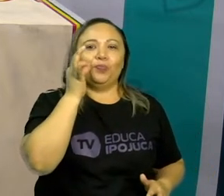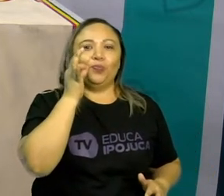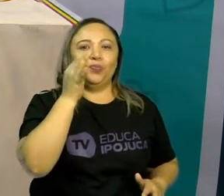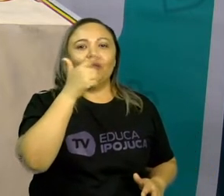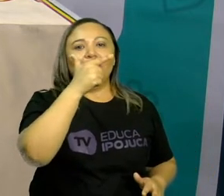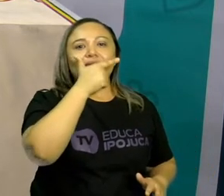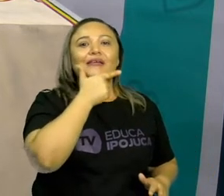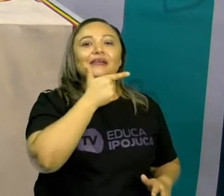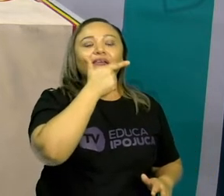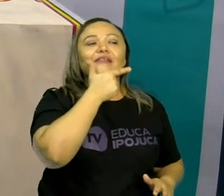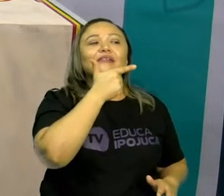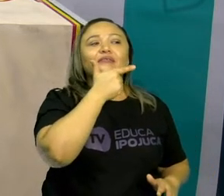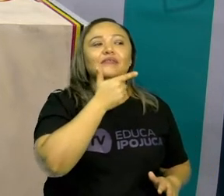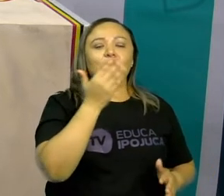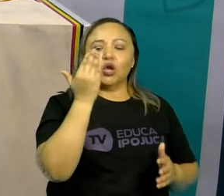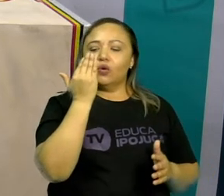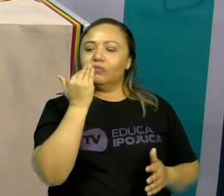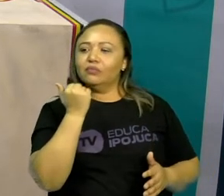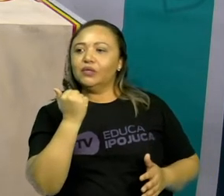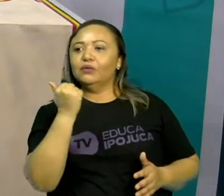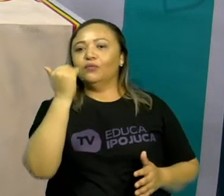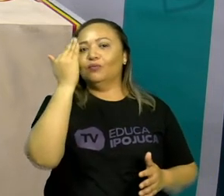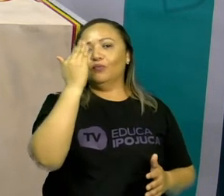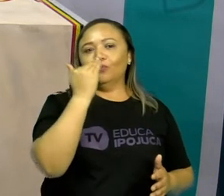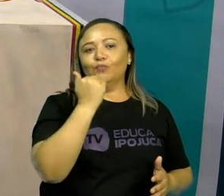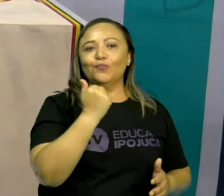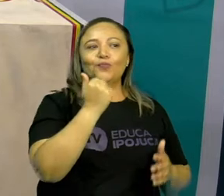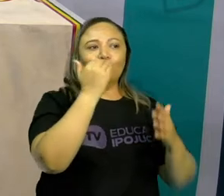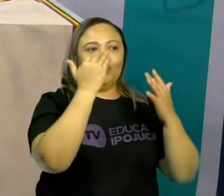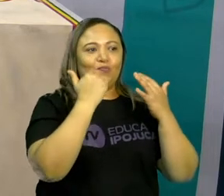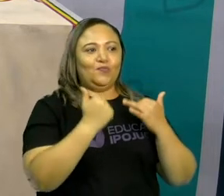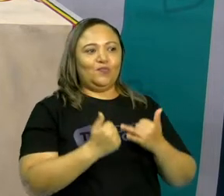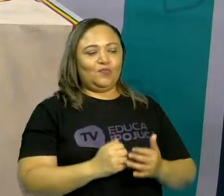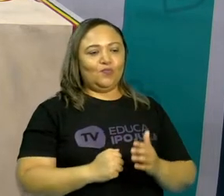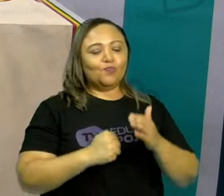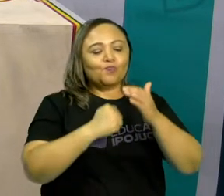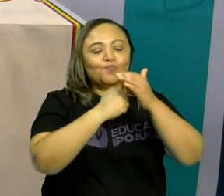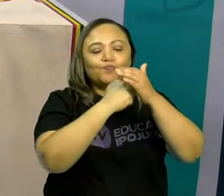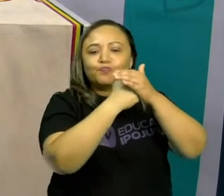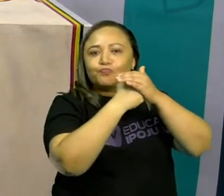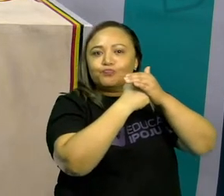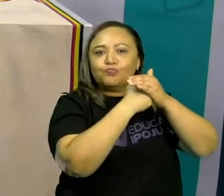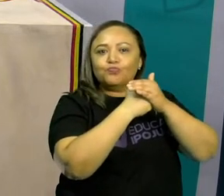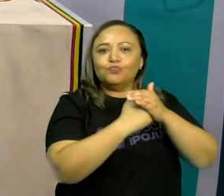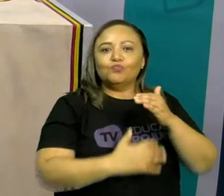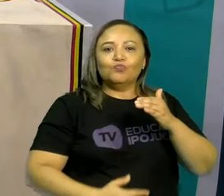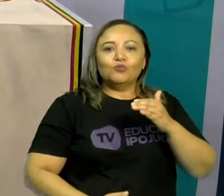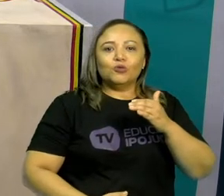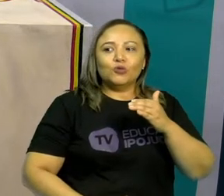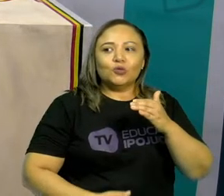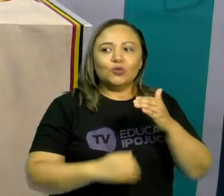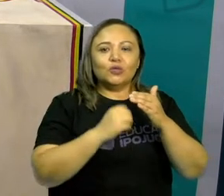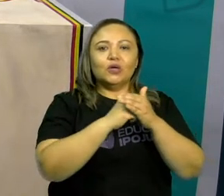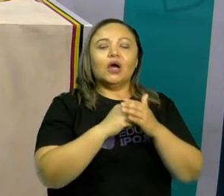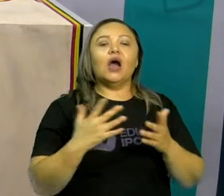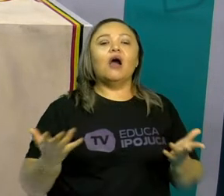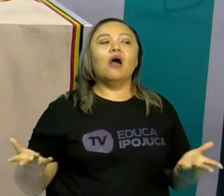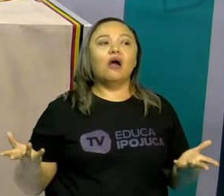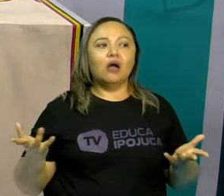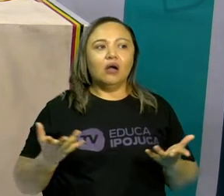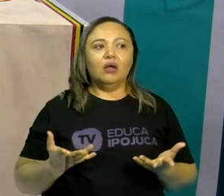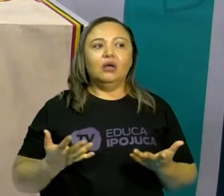rascunho então ele comeu comeu em cheio de Coxinha e